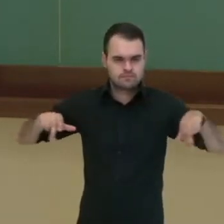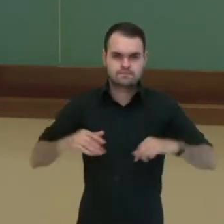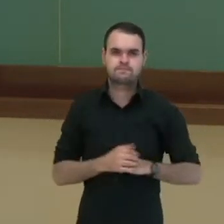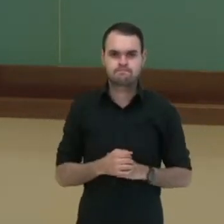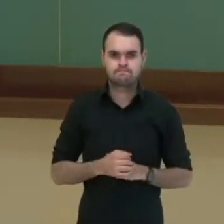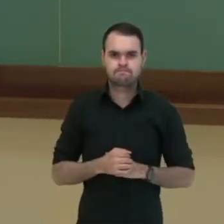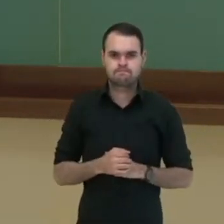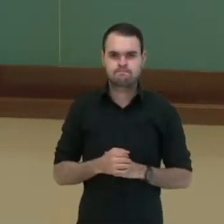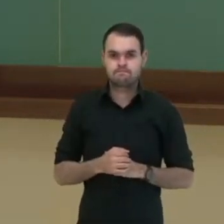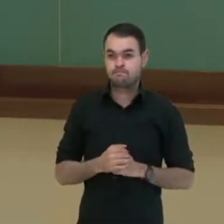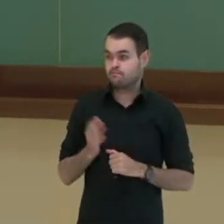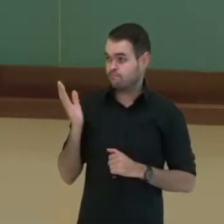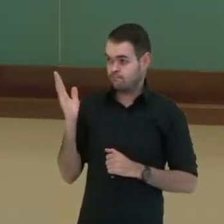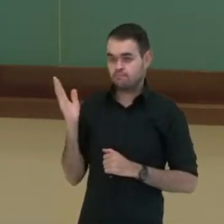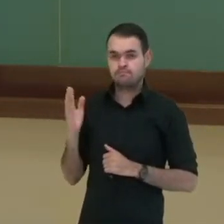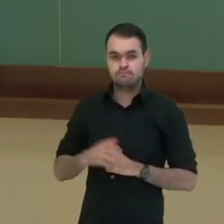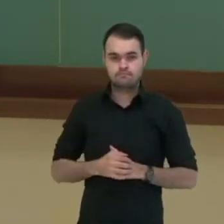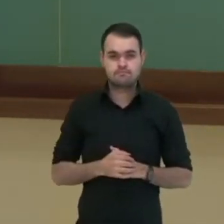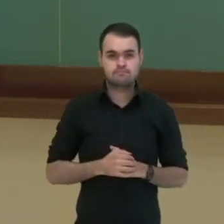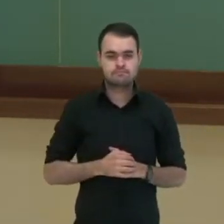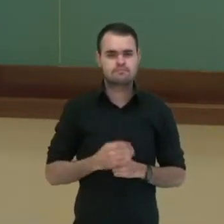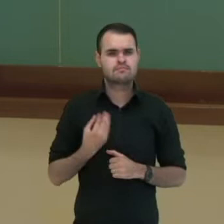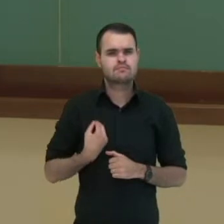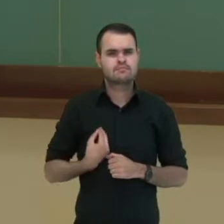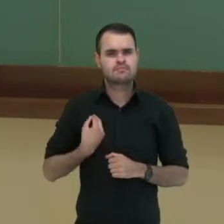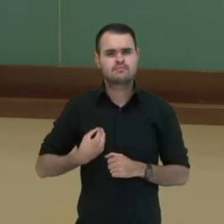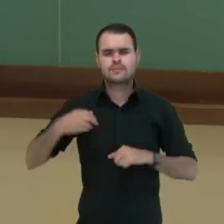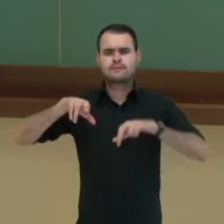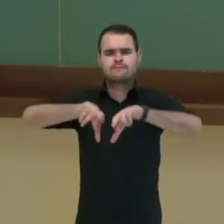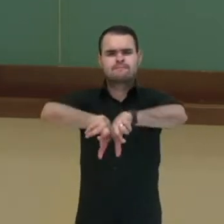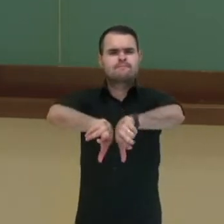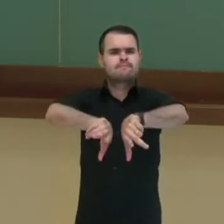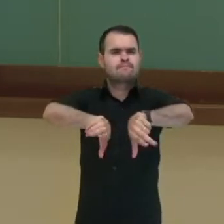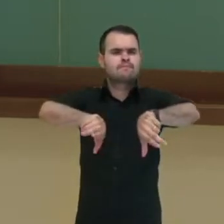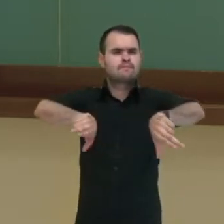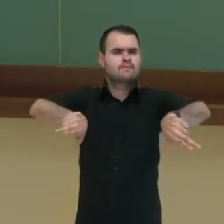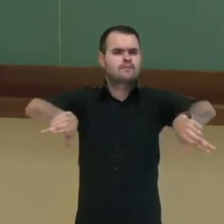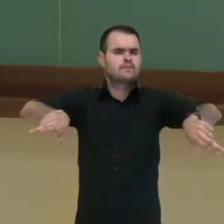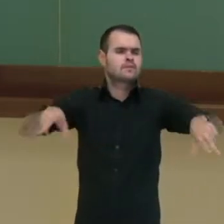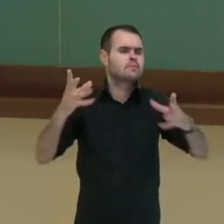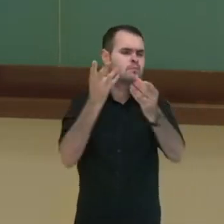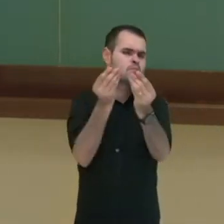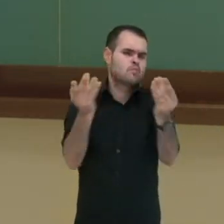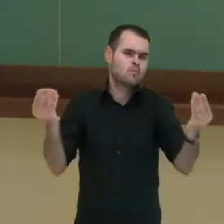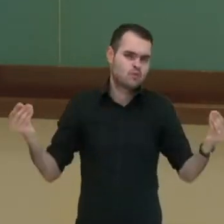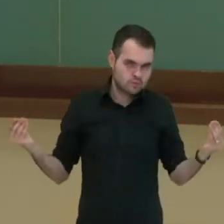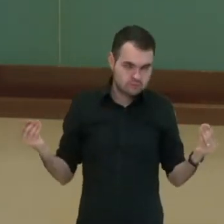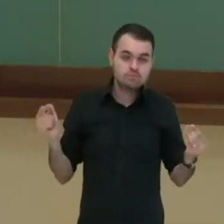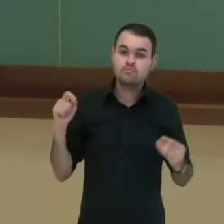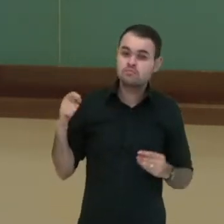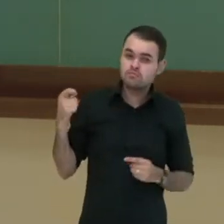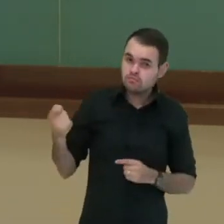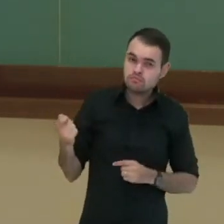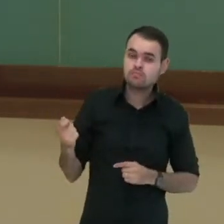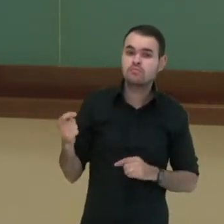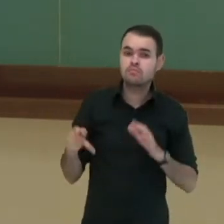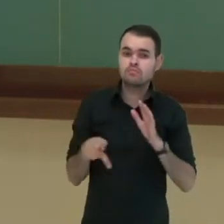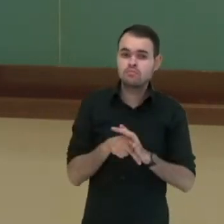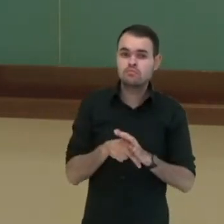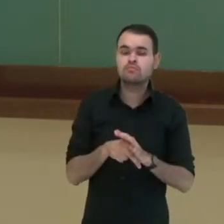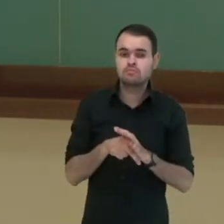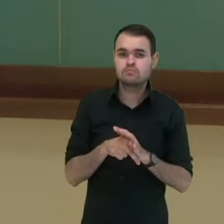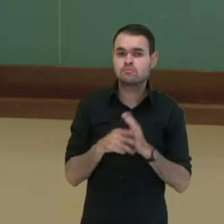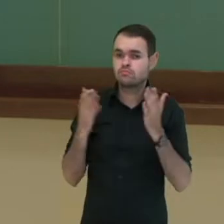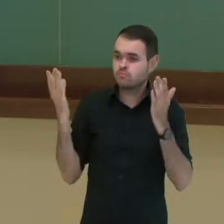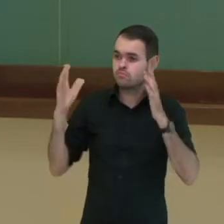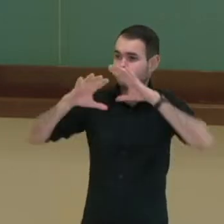né? Diversas vidas, vários seres vivos, né? Então, quando a gente fala de biodiversidade no ecossistema, a gente